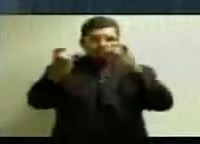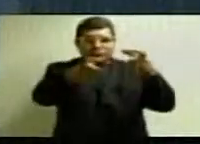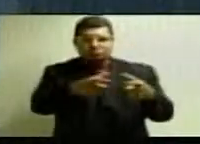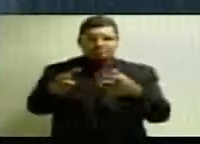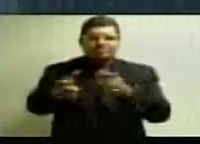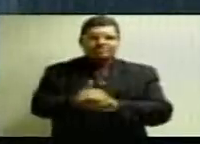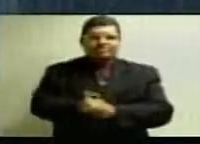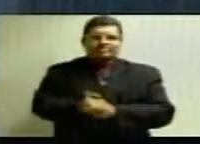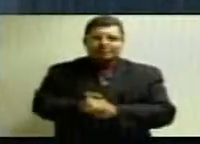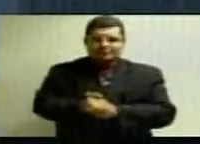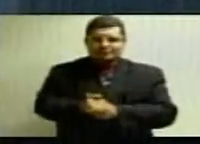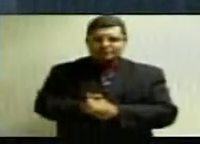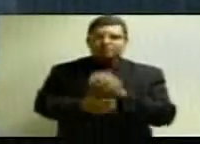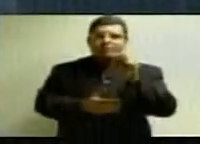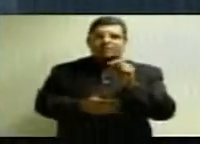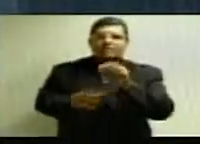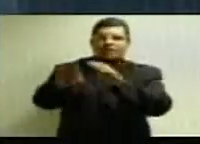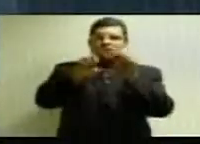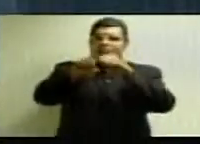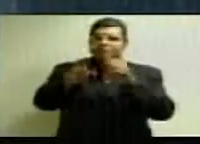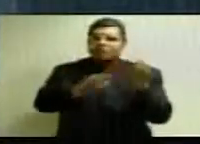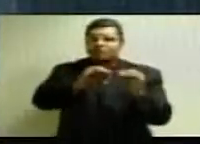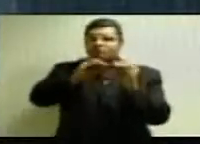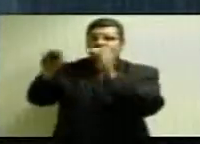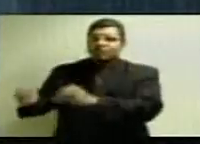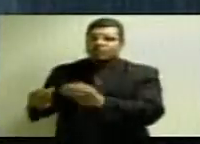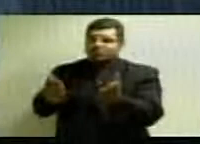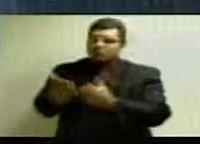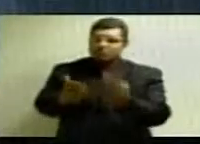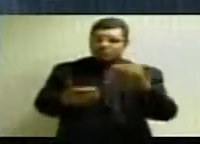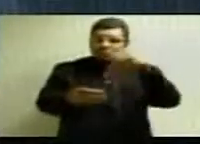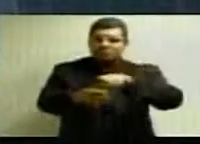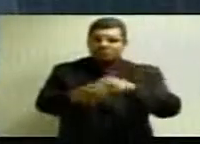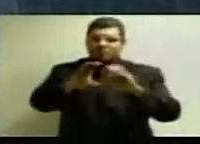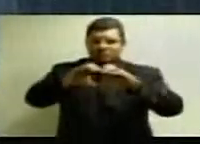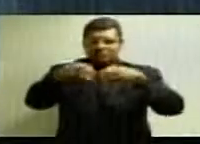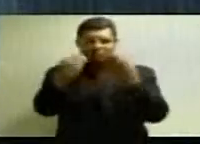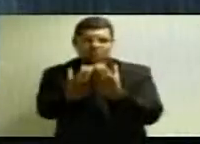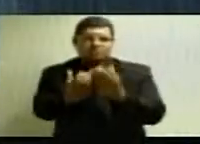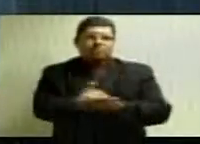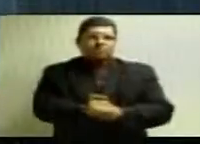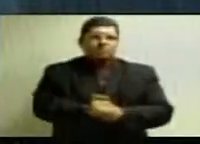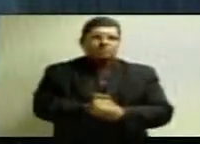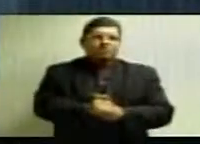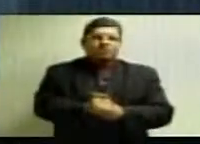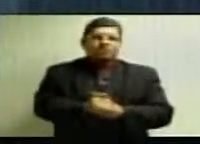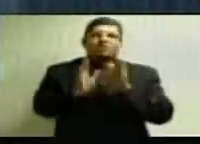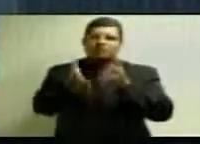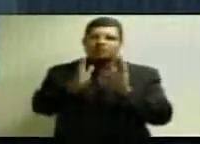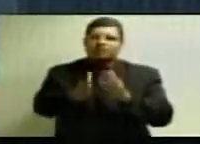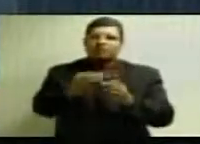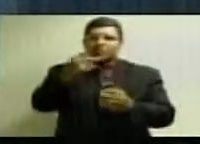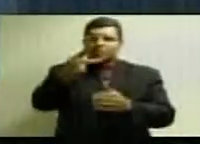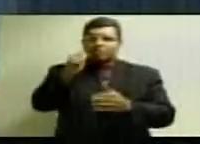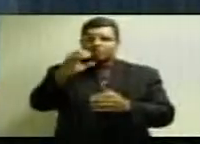locais, de que mesmo fora do caderno de encargos da Copa, mesmo já no